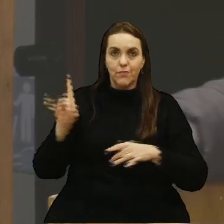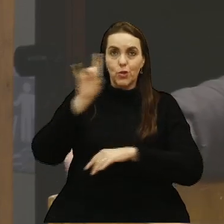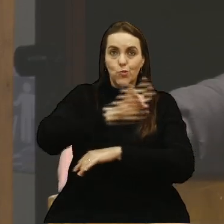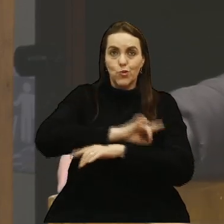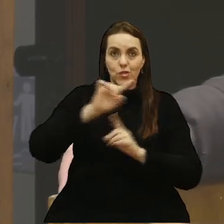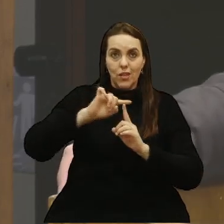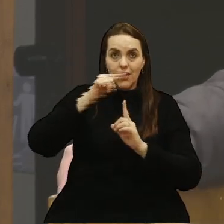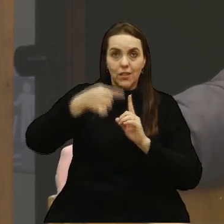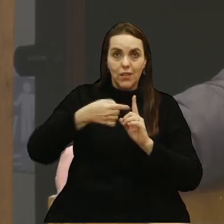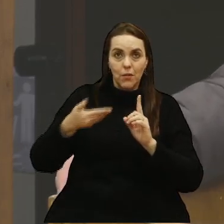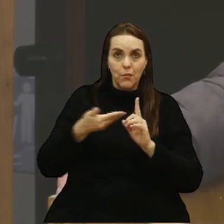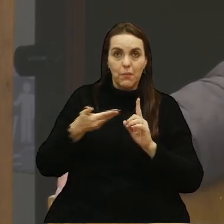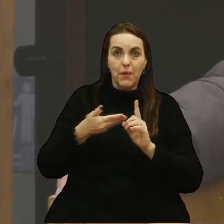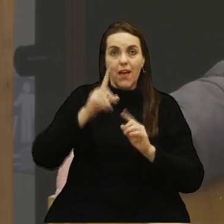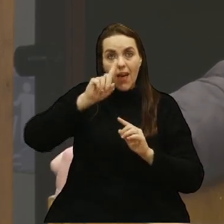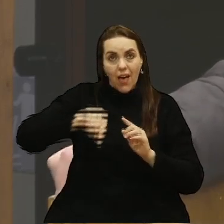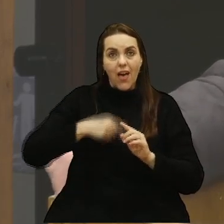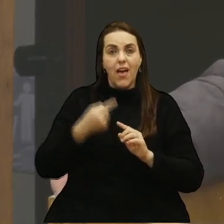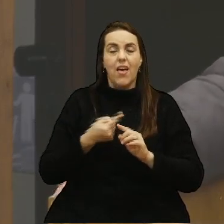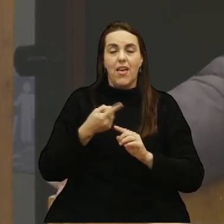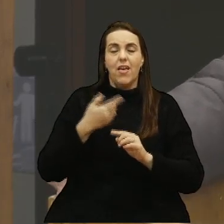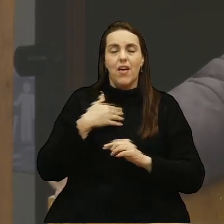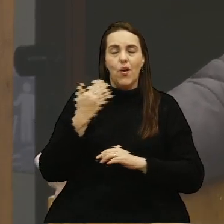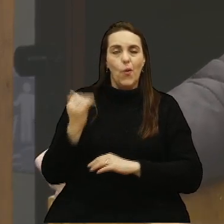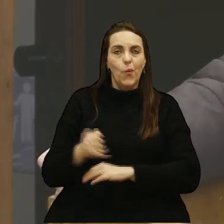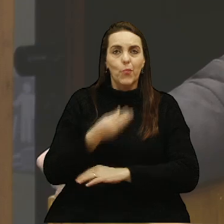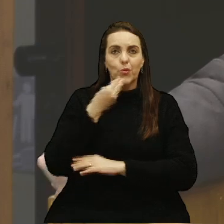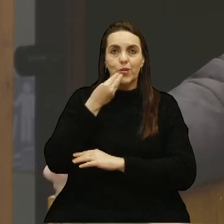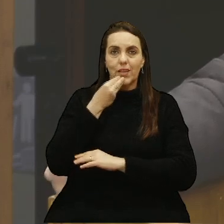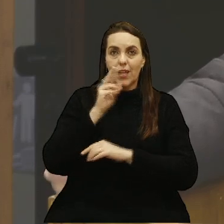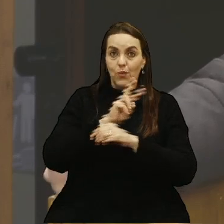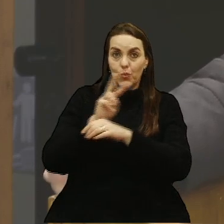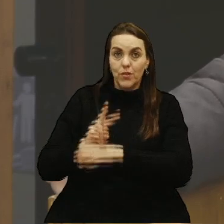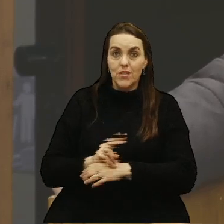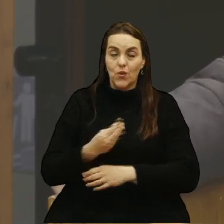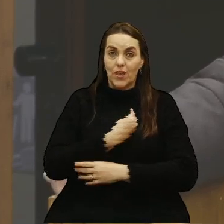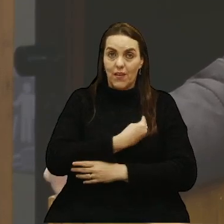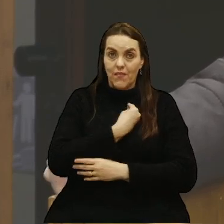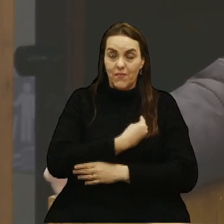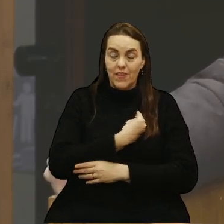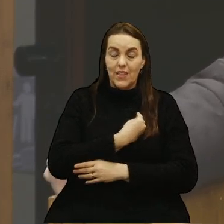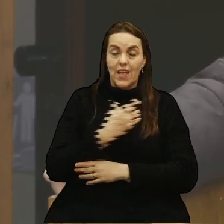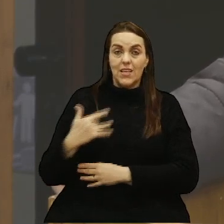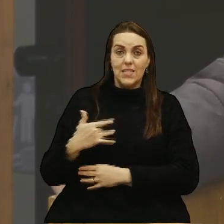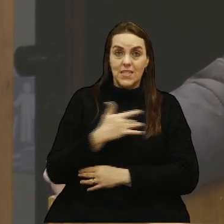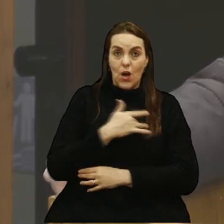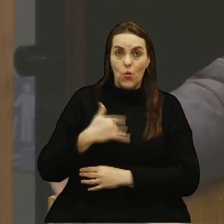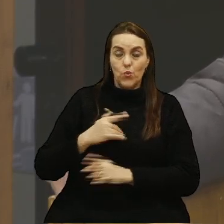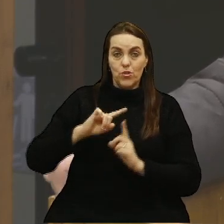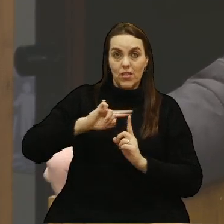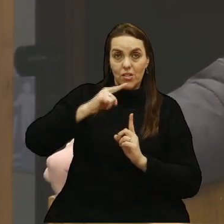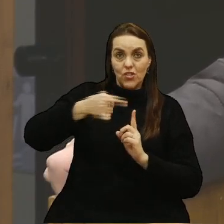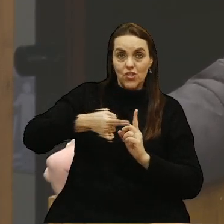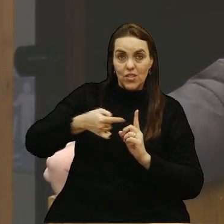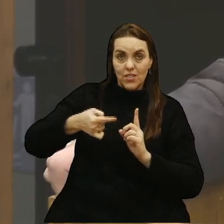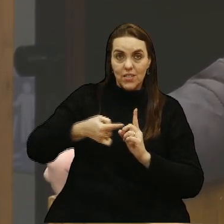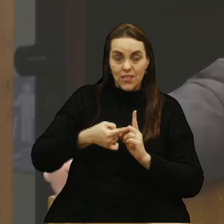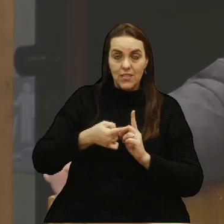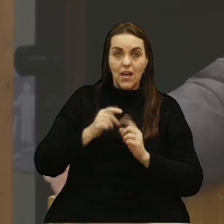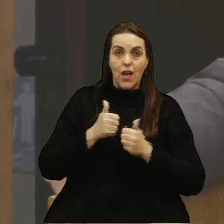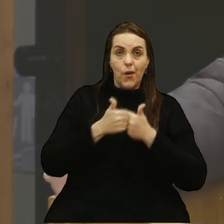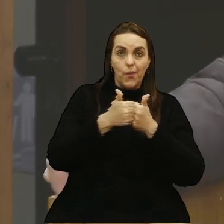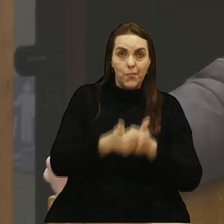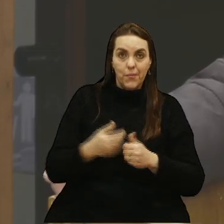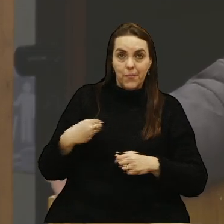uma oportunidade para destacar a proteção da vida, abordando questões relacionadas à saúde da gestante e ao acompanhamento médico necessário durante a